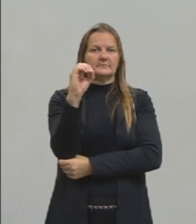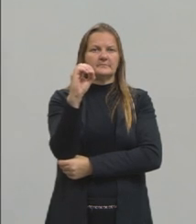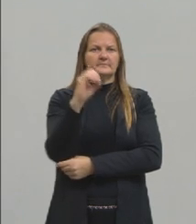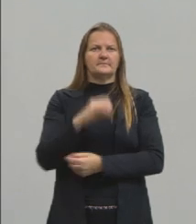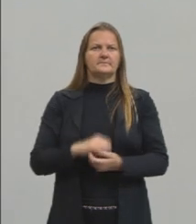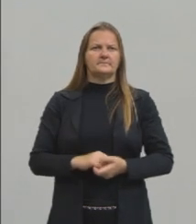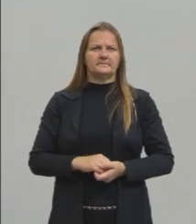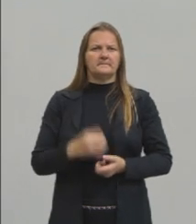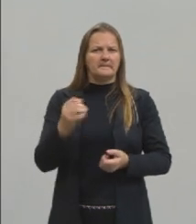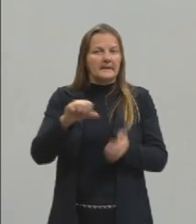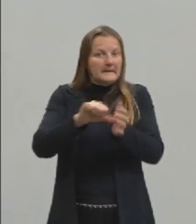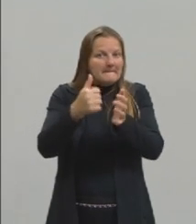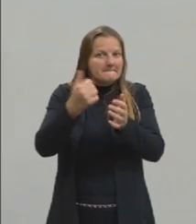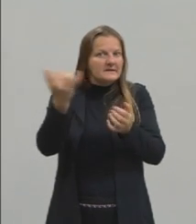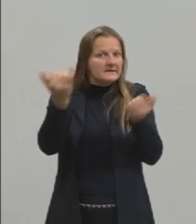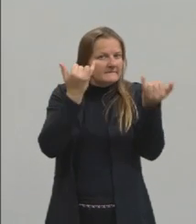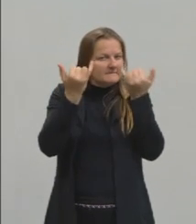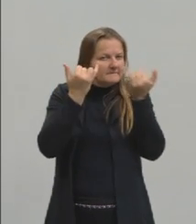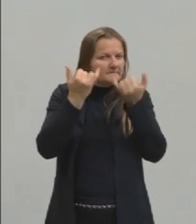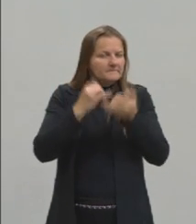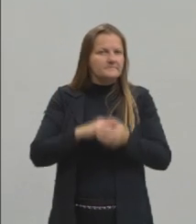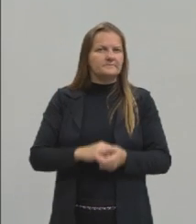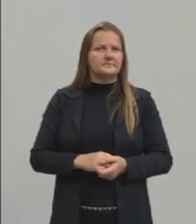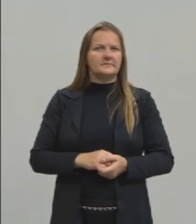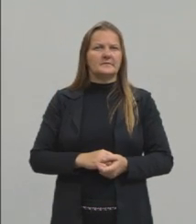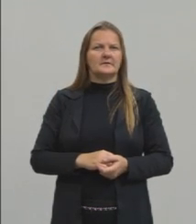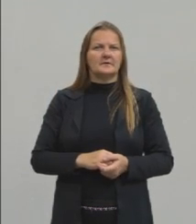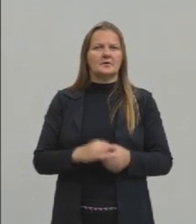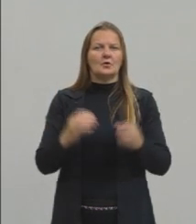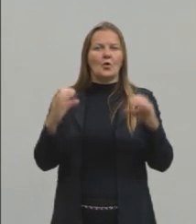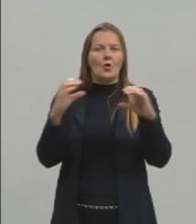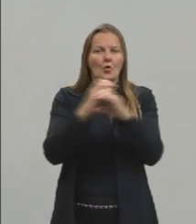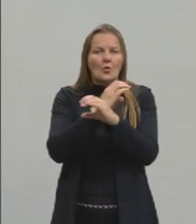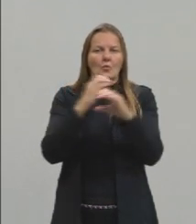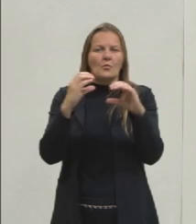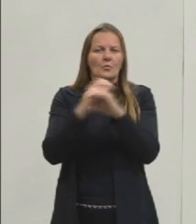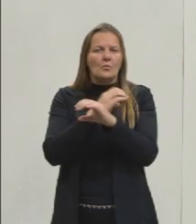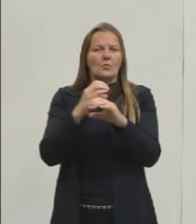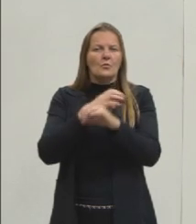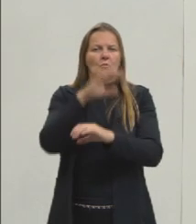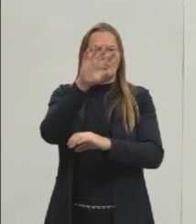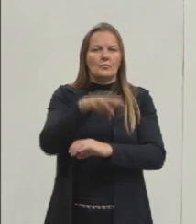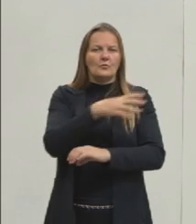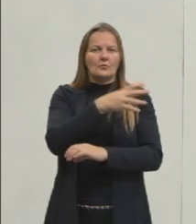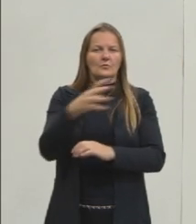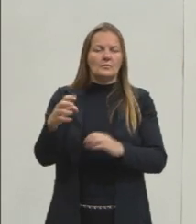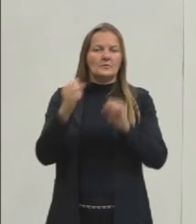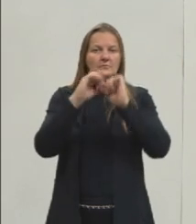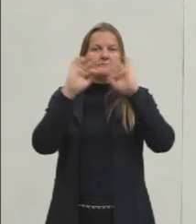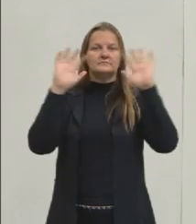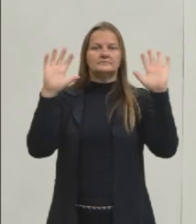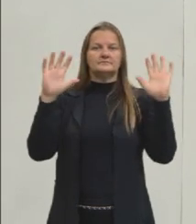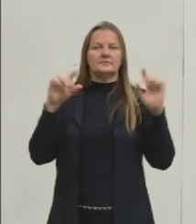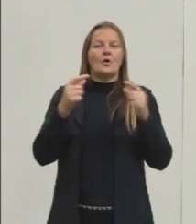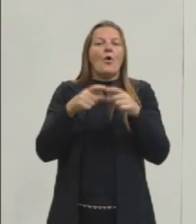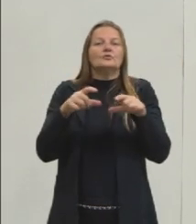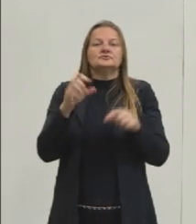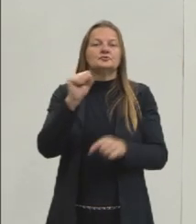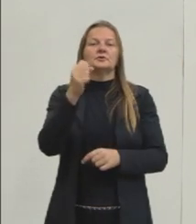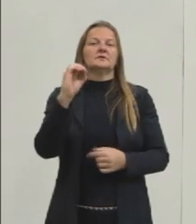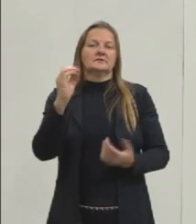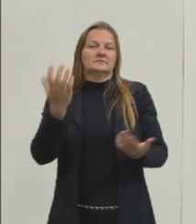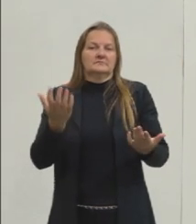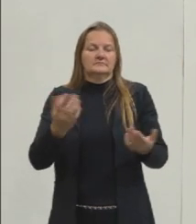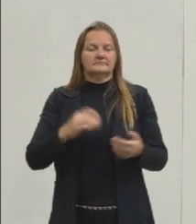primeira informação então aqui eu já começa completar Nossa tabela de forma que eu consegui entender da onde eu extrair aquele